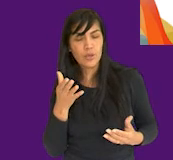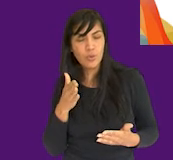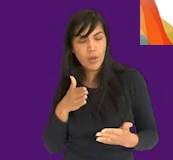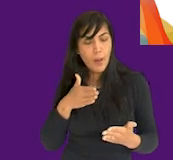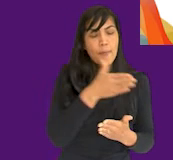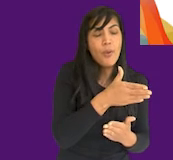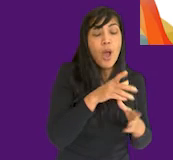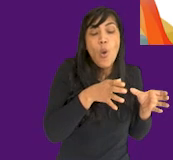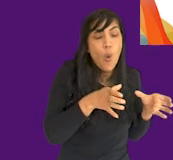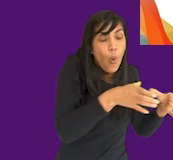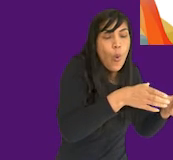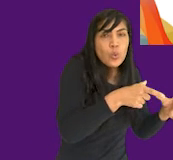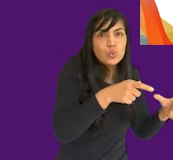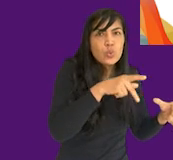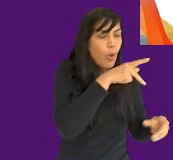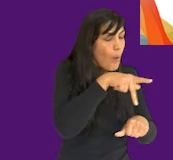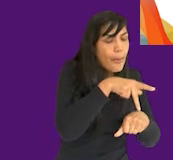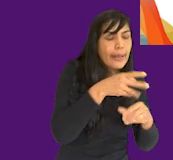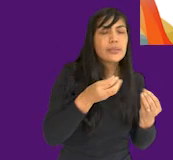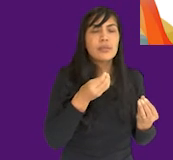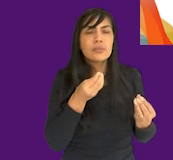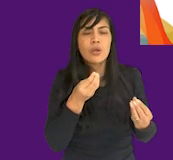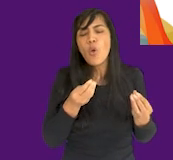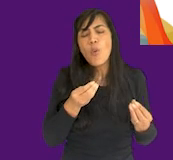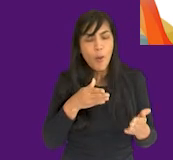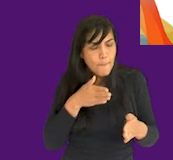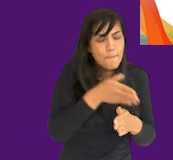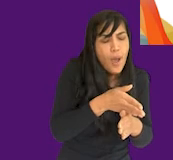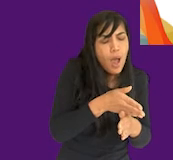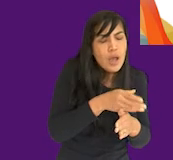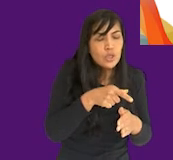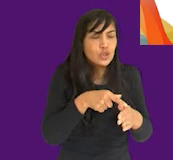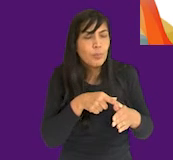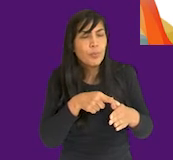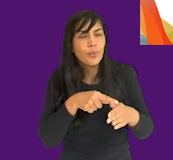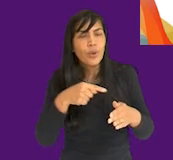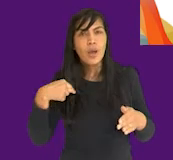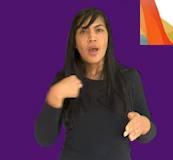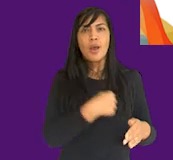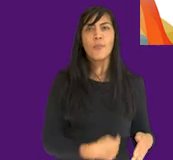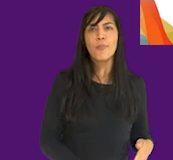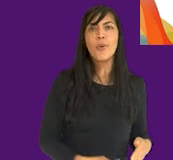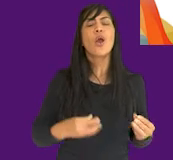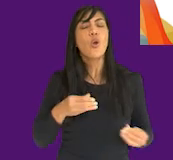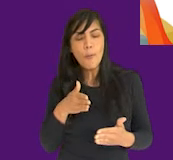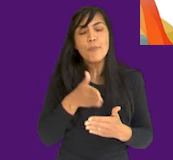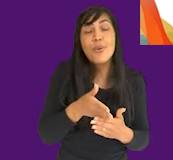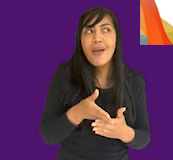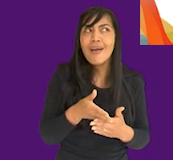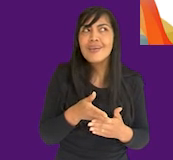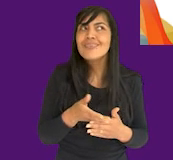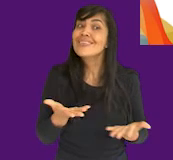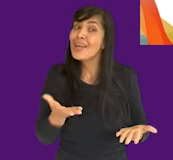expandir para outra localidade outro país como é que eu faço para penetrar no Mercado Chinês por exemplo